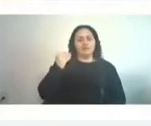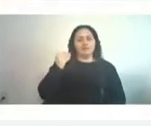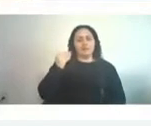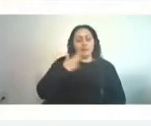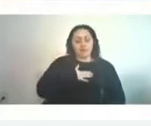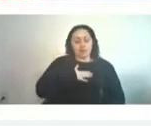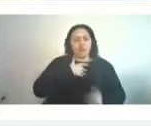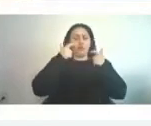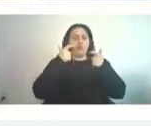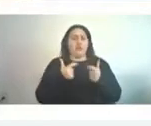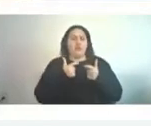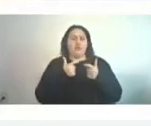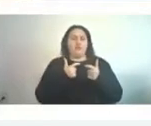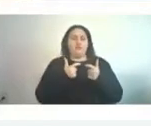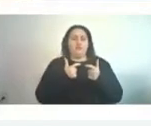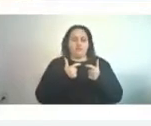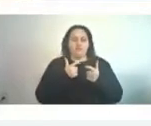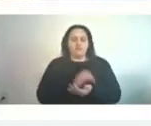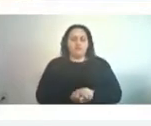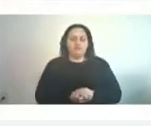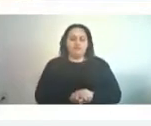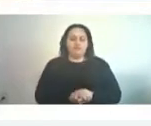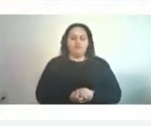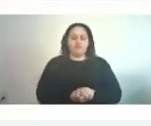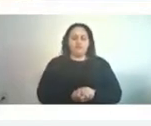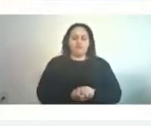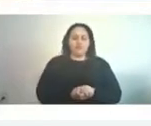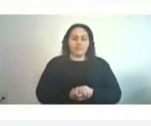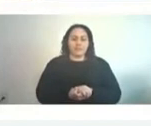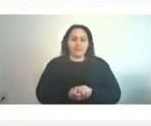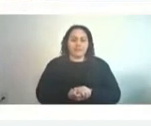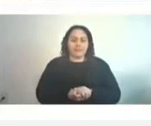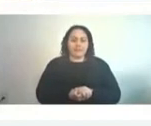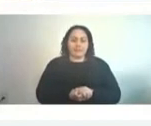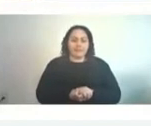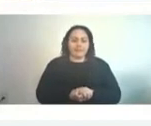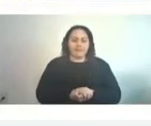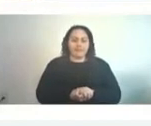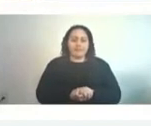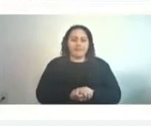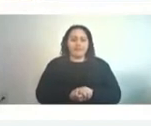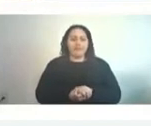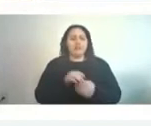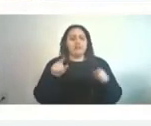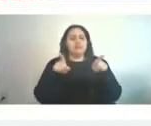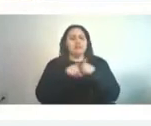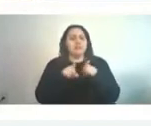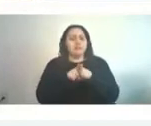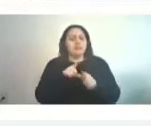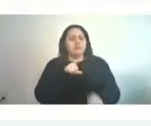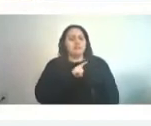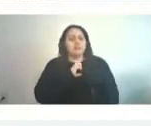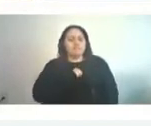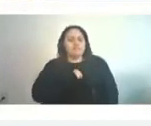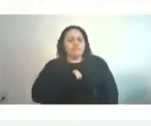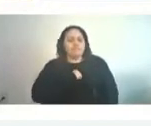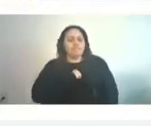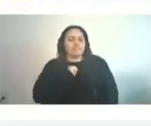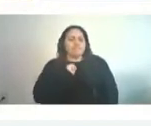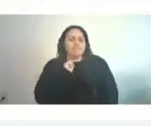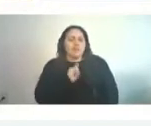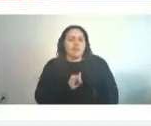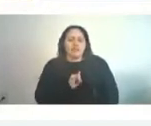estão. A manifestação da paixão e o gosto pelo conhecimento, né, onde o cognitivo se imbrica